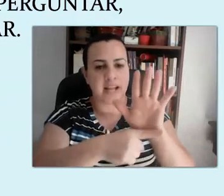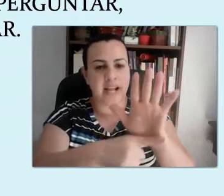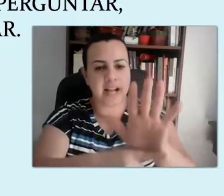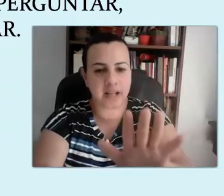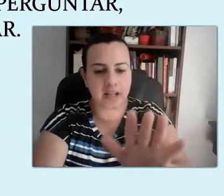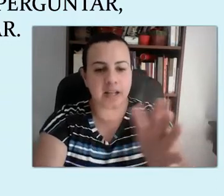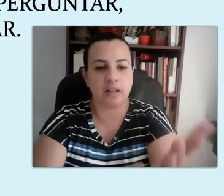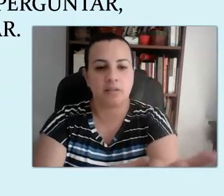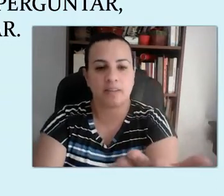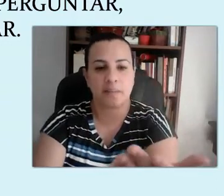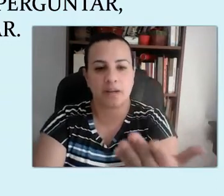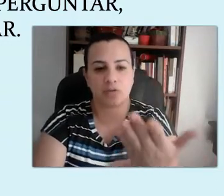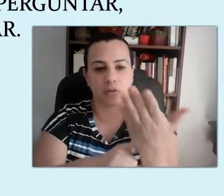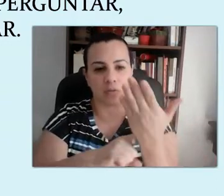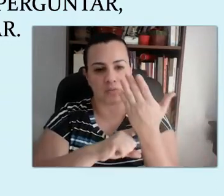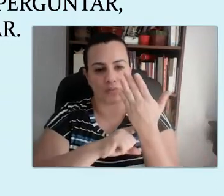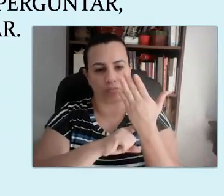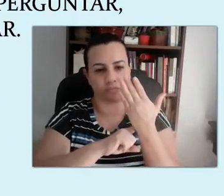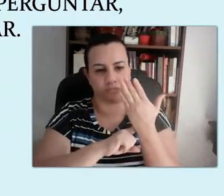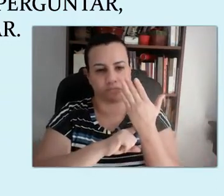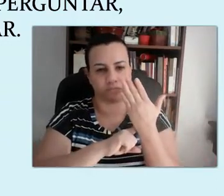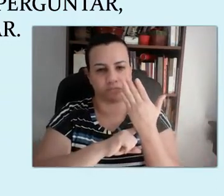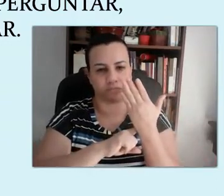te ajudei, você me ajudou.